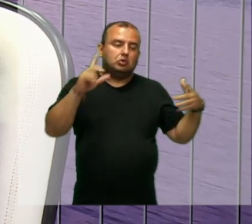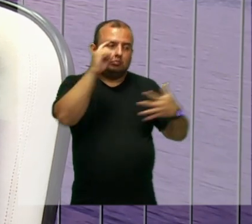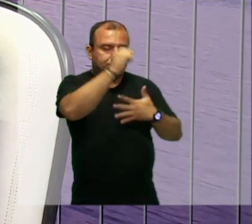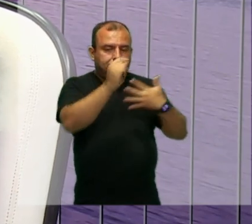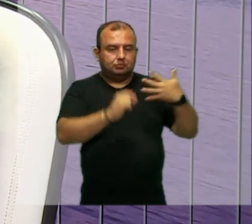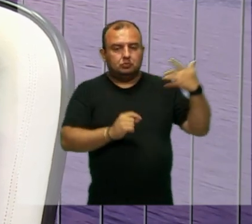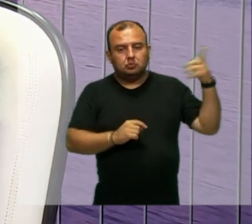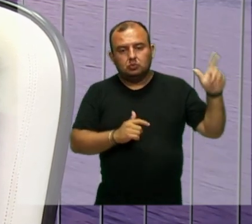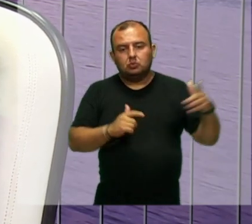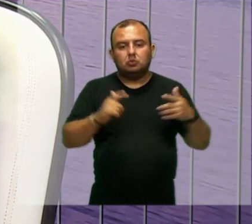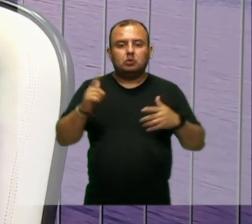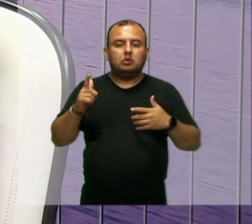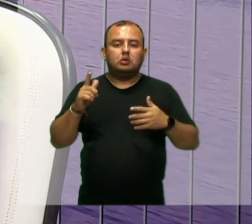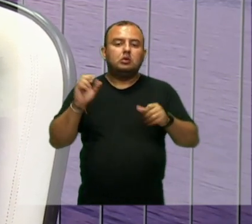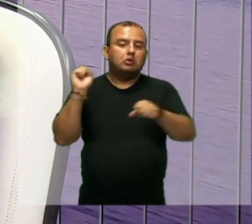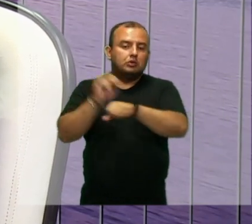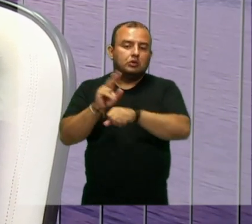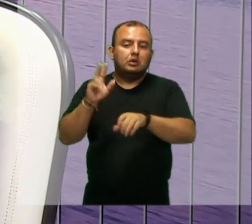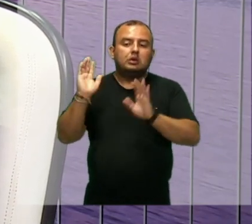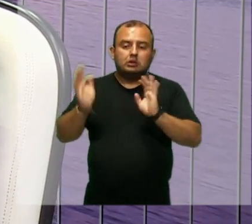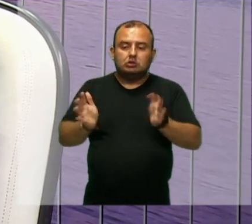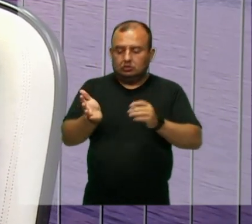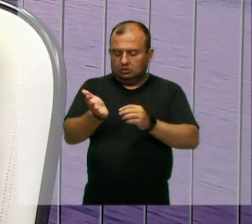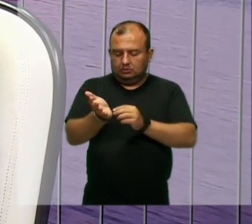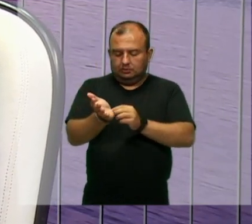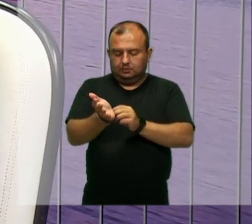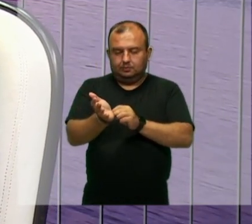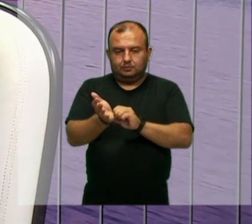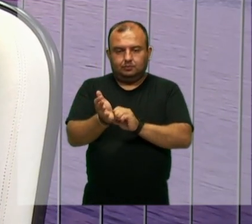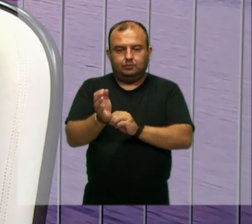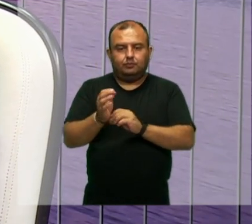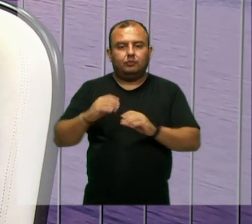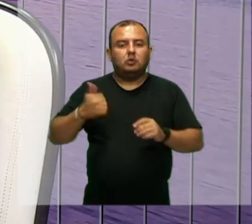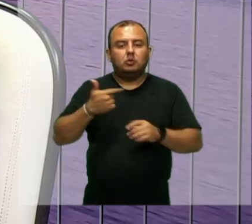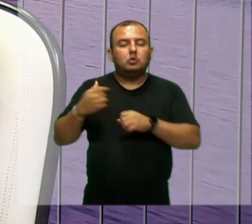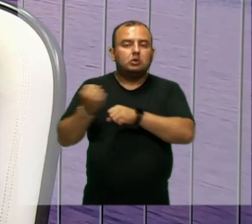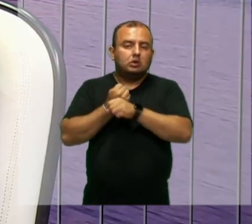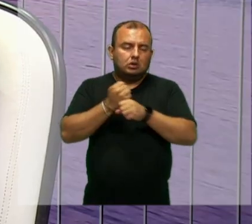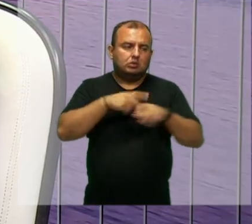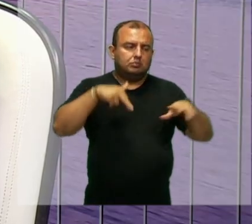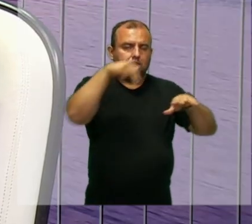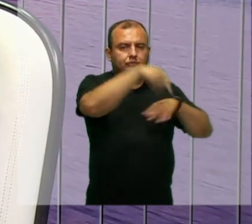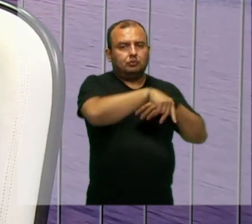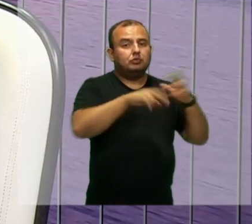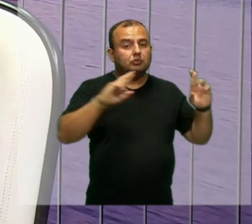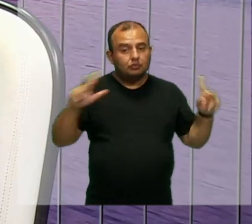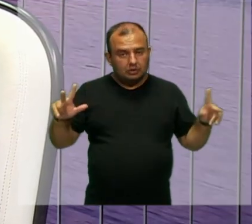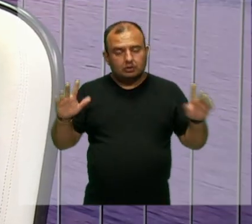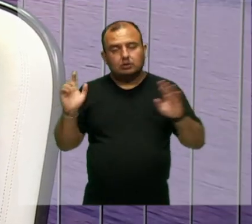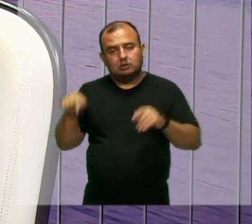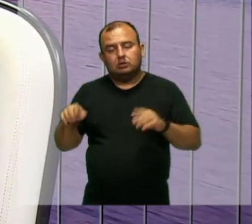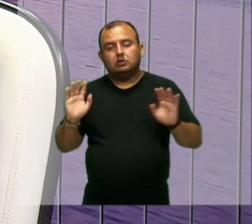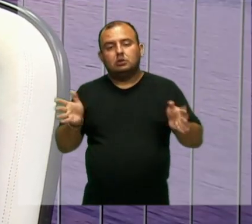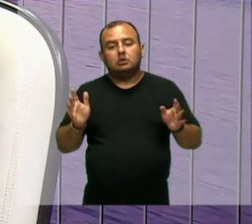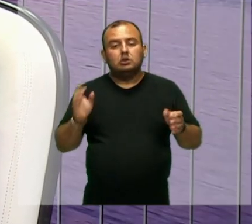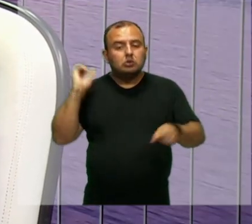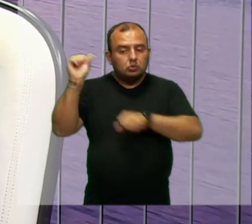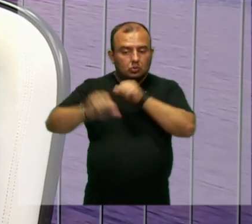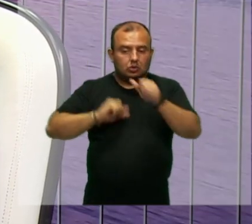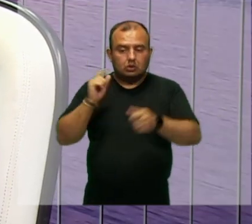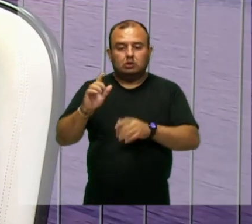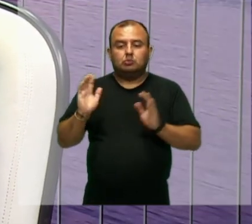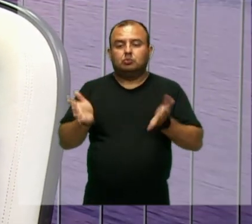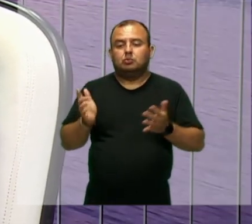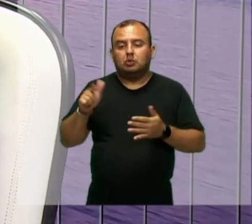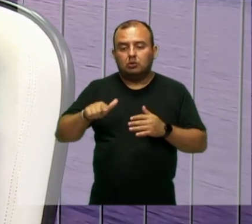de obtenção de vaga do que eu passei durante os 12 anos de atletismo, mas eles se alteraram ainda